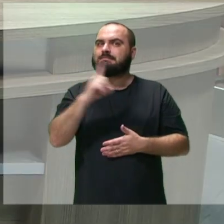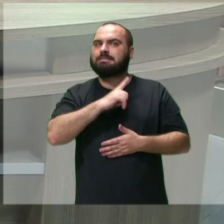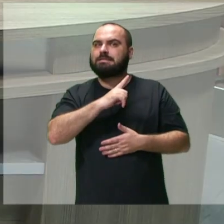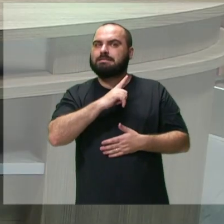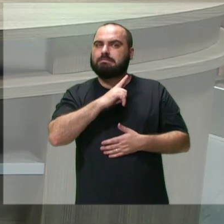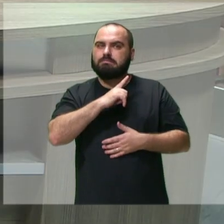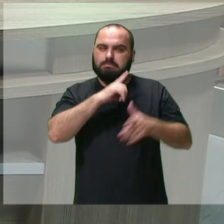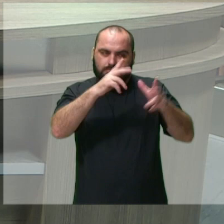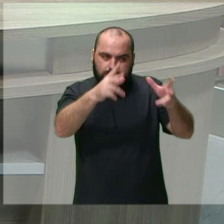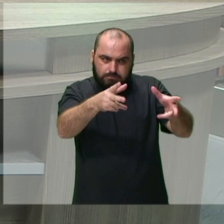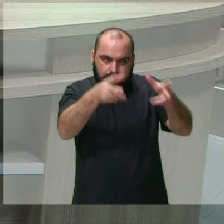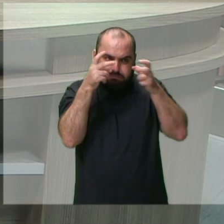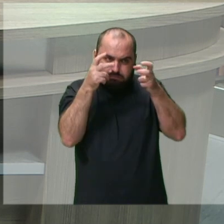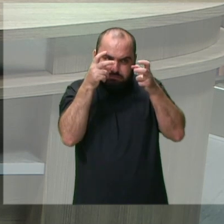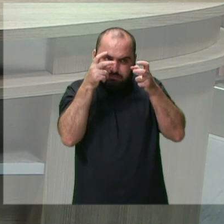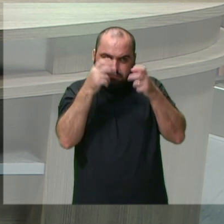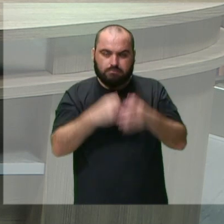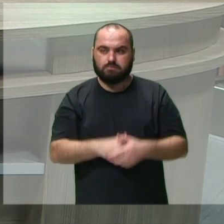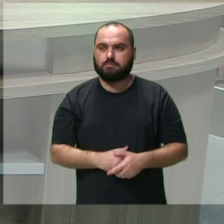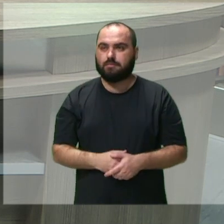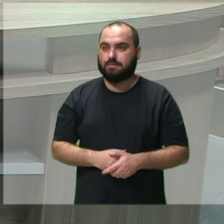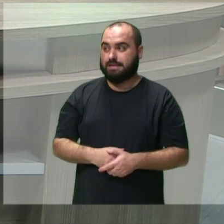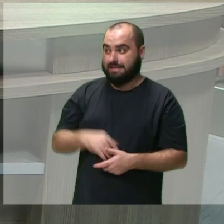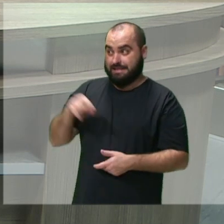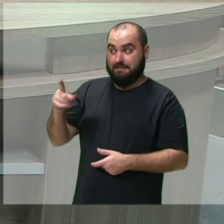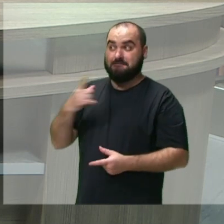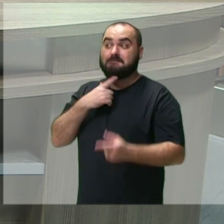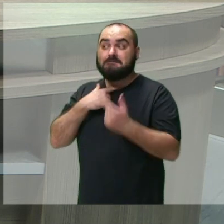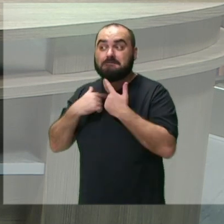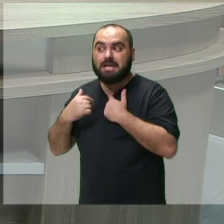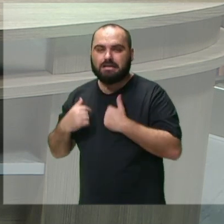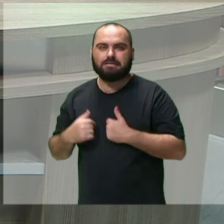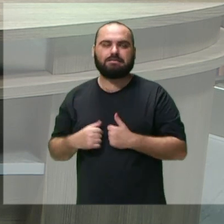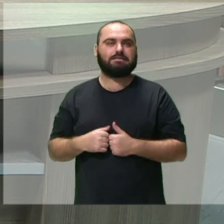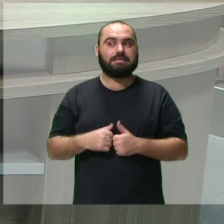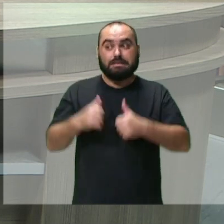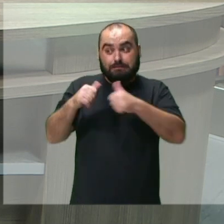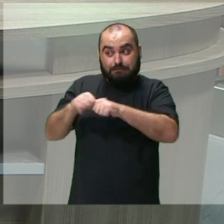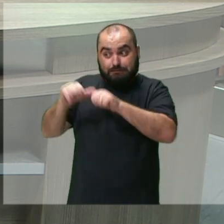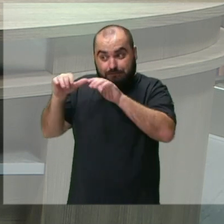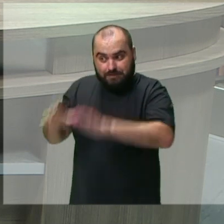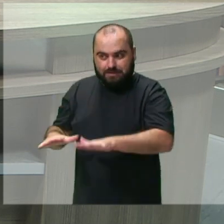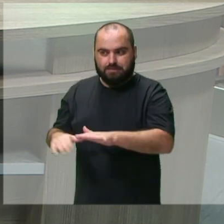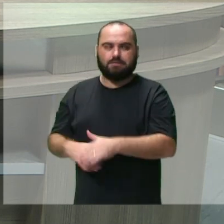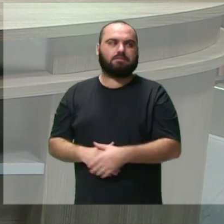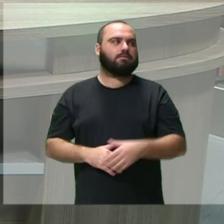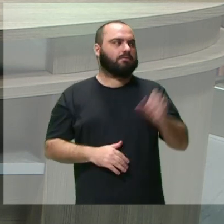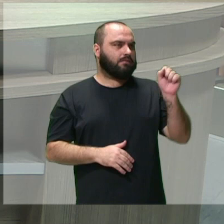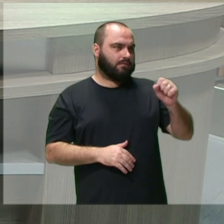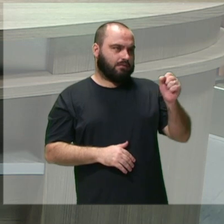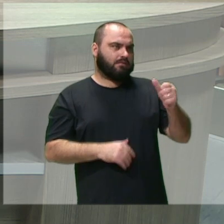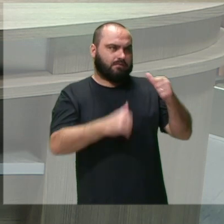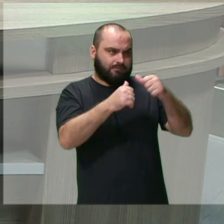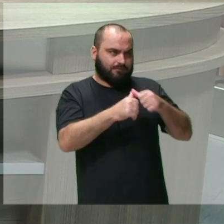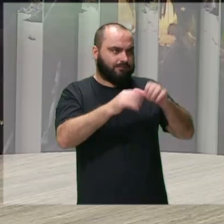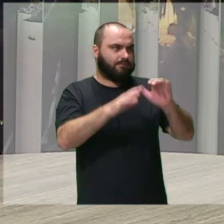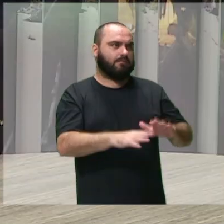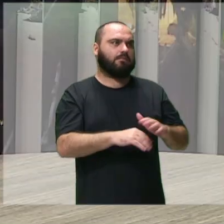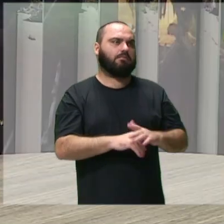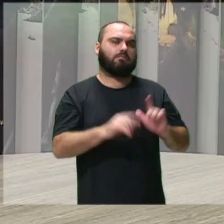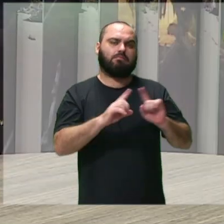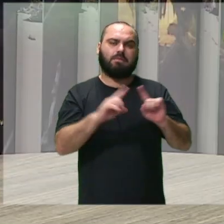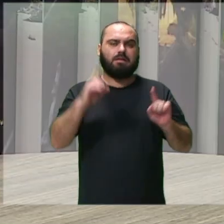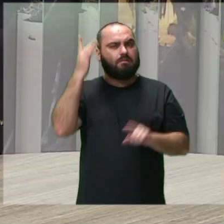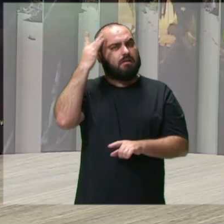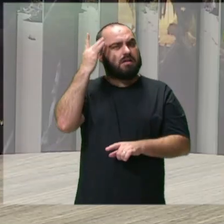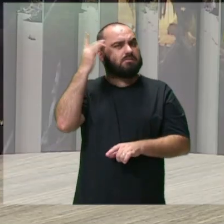perspectiva, digamos assim, de... Essa pretensão, né? Pretensão de deixar algo, né? Mas de ficar para a posteridade. Mas acho que não é só